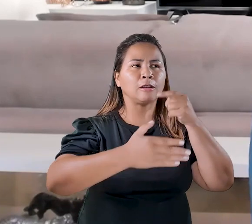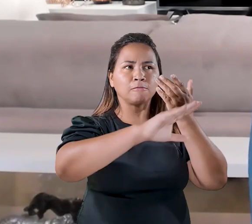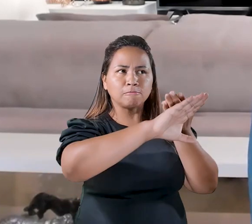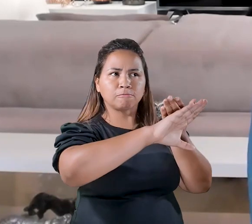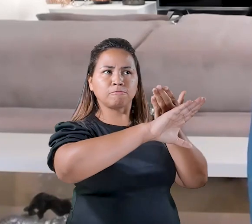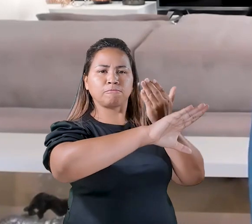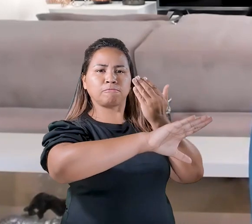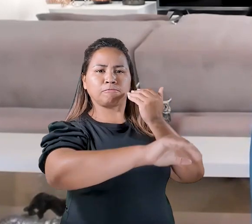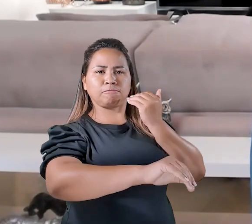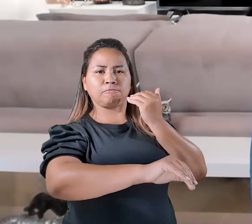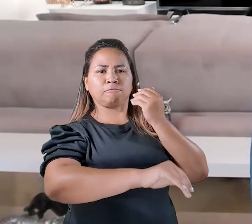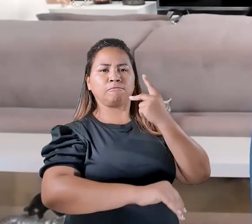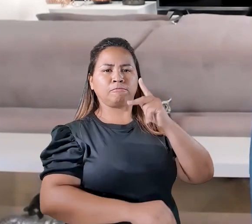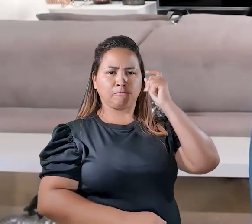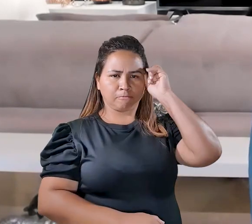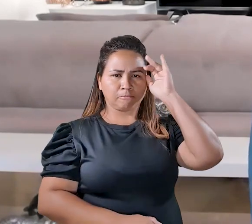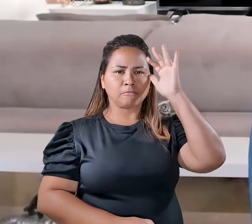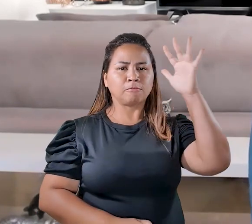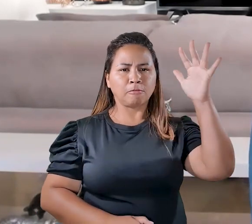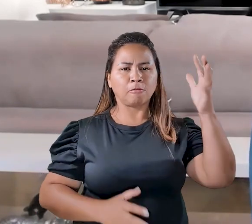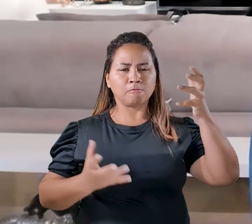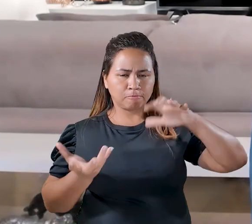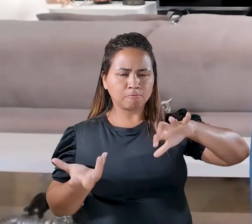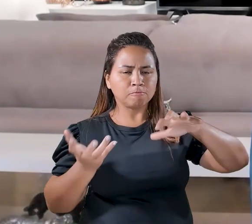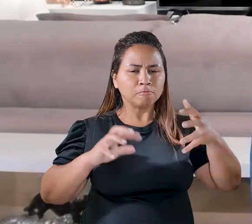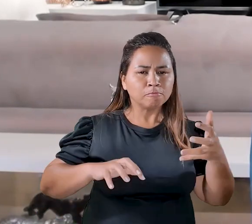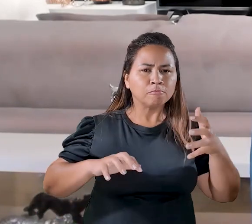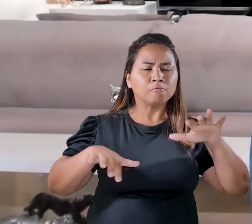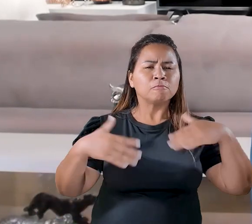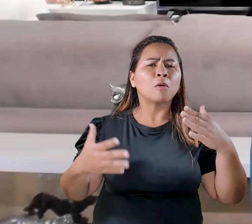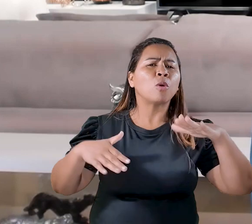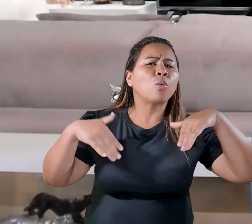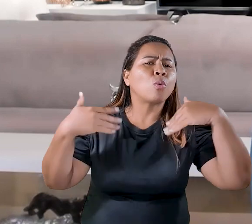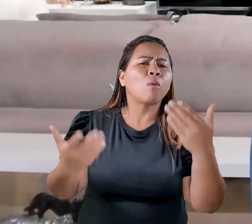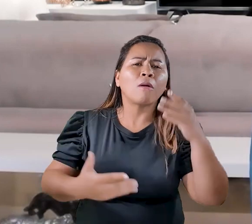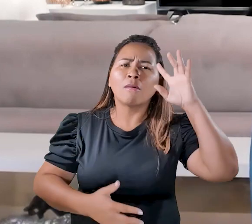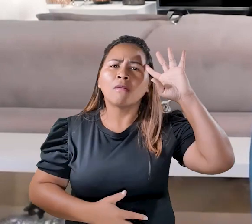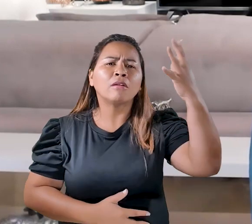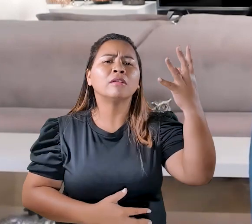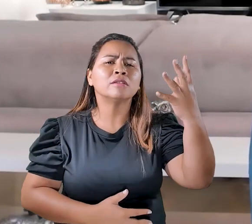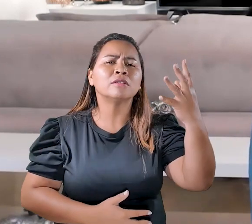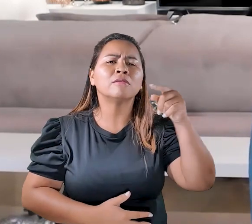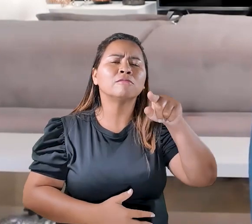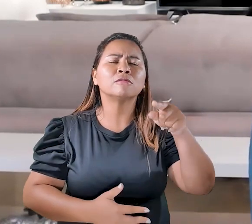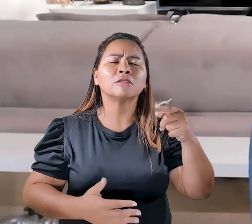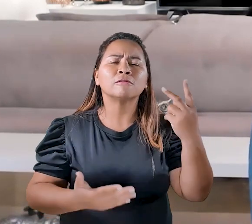sonho. Então, qual é a decisão que você toma agora?